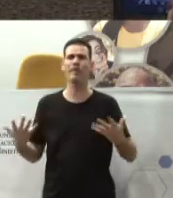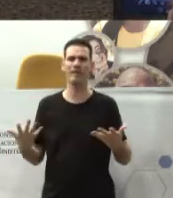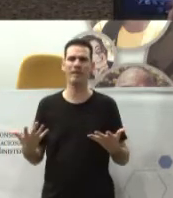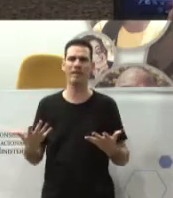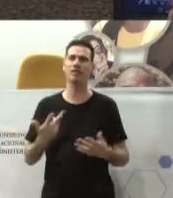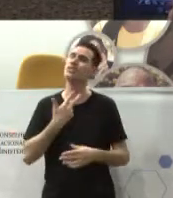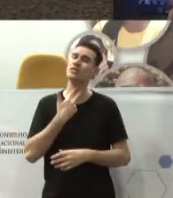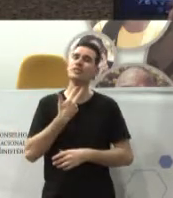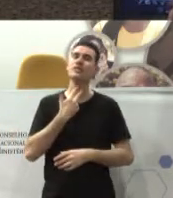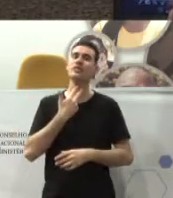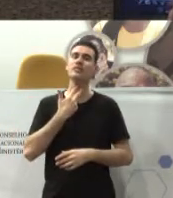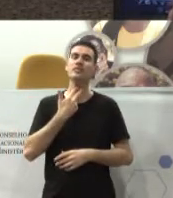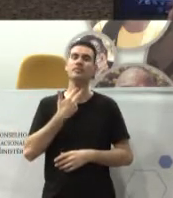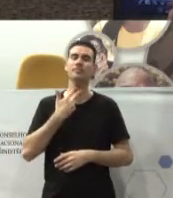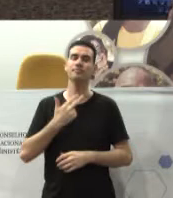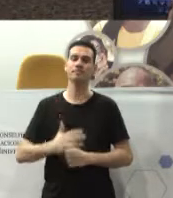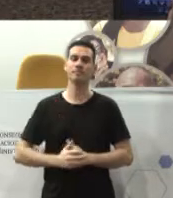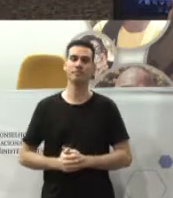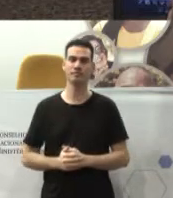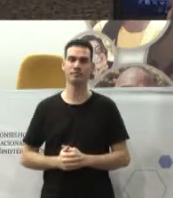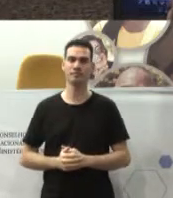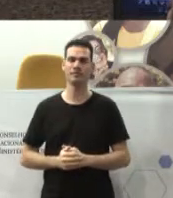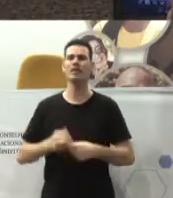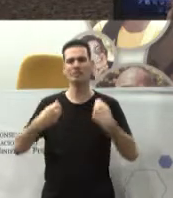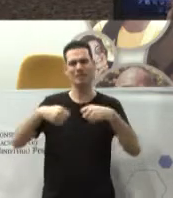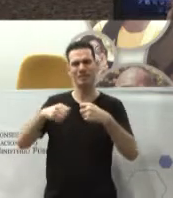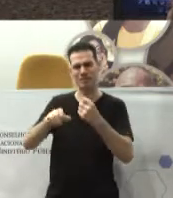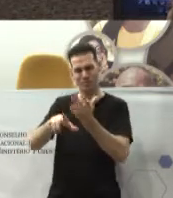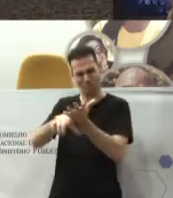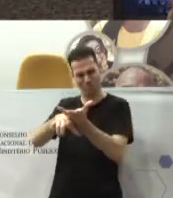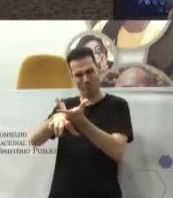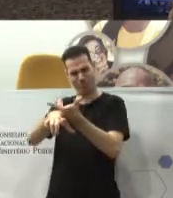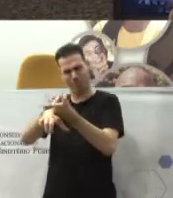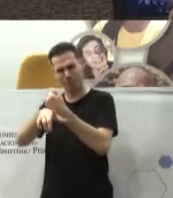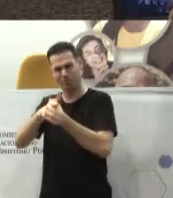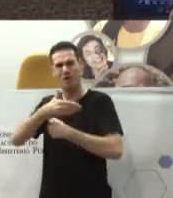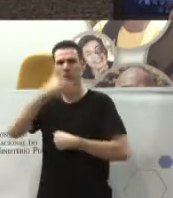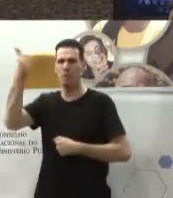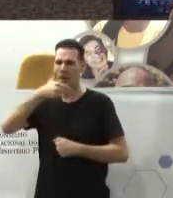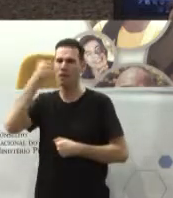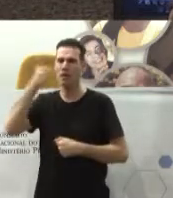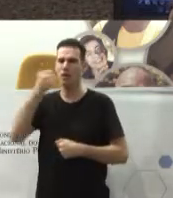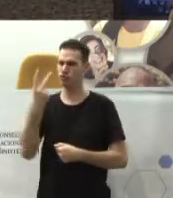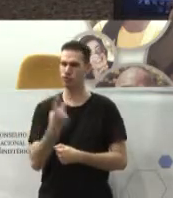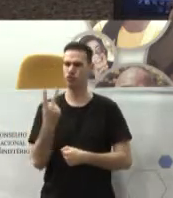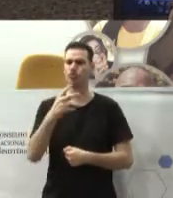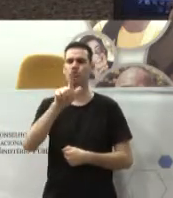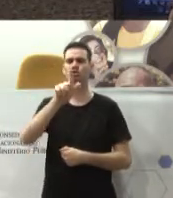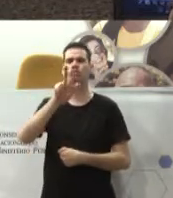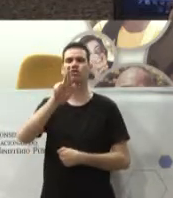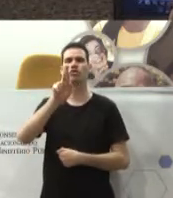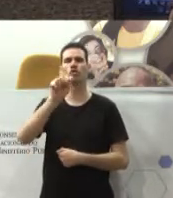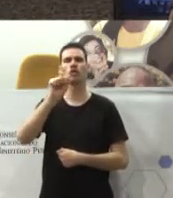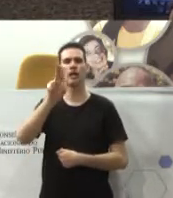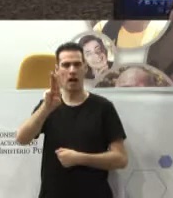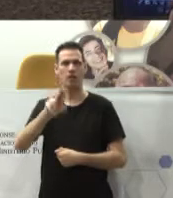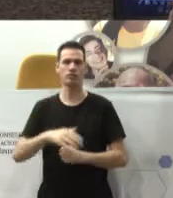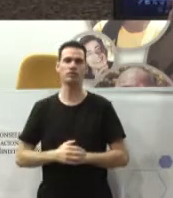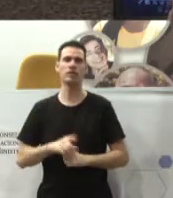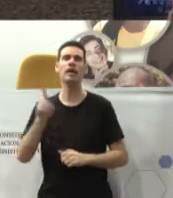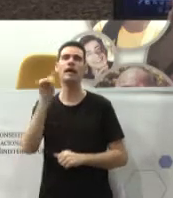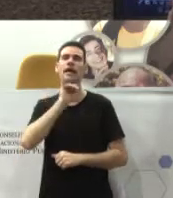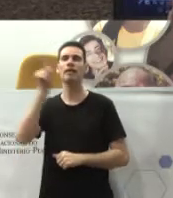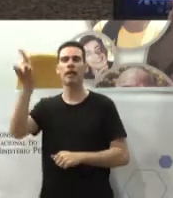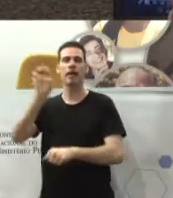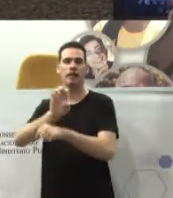tem. Esse é o meio. Esse é o meio de aperfeiçoamento, de aperfeiçoar o segundo grau. Como nós conseguimos em Minas